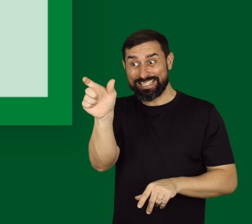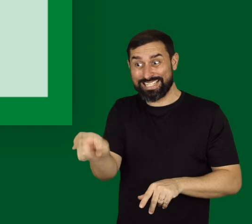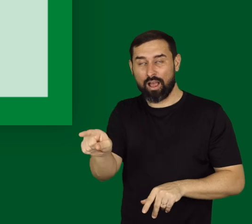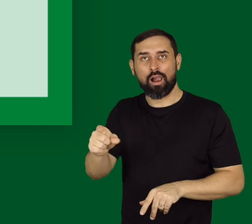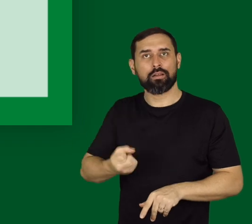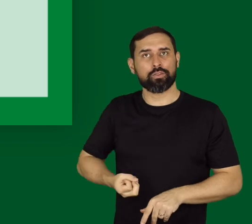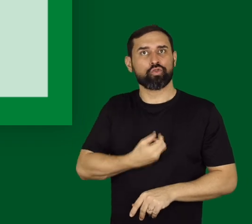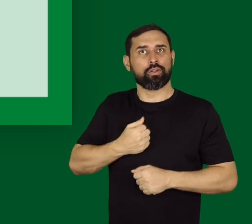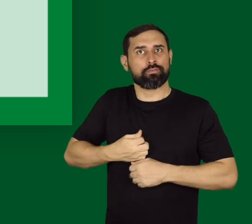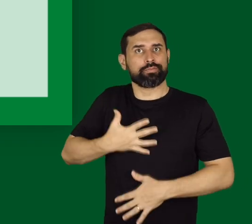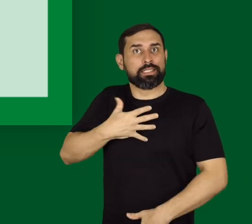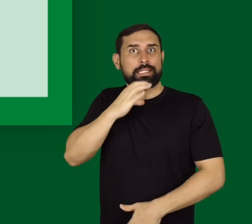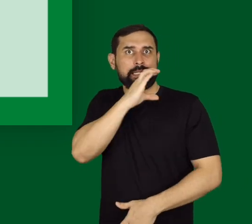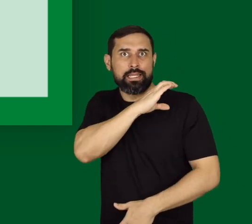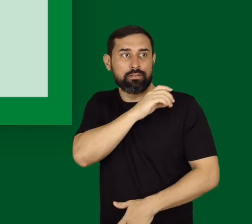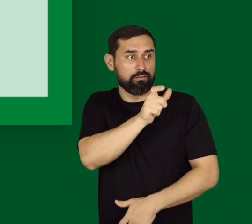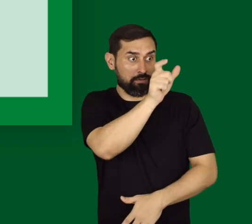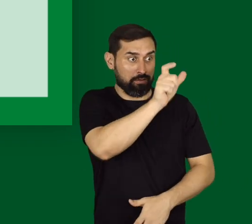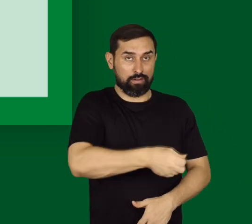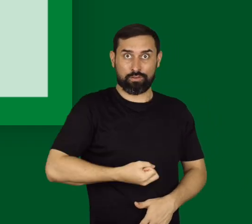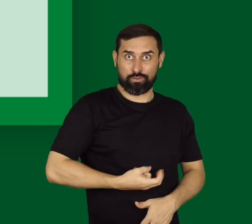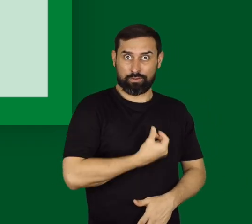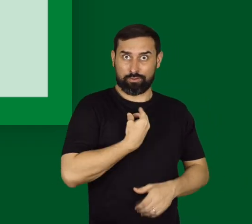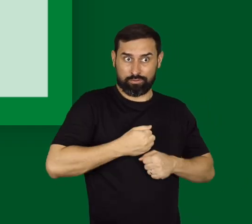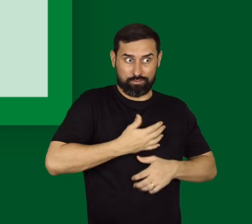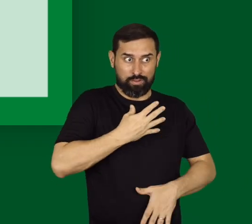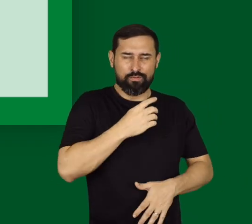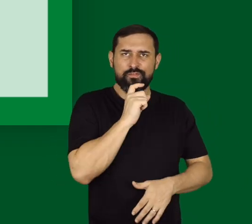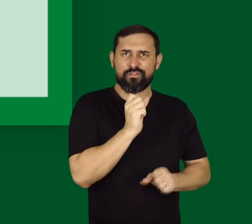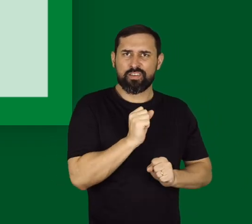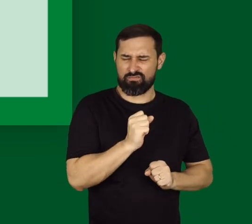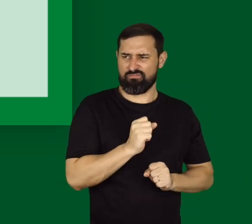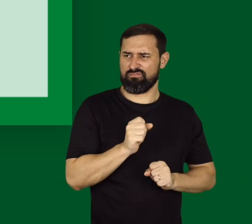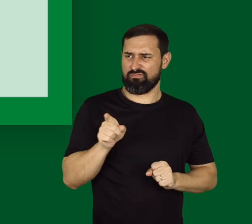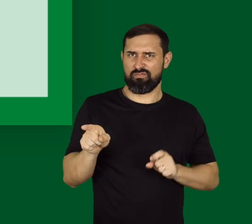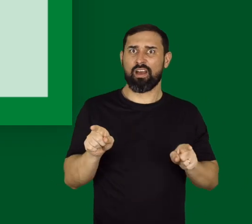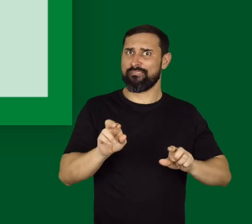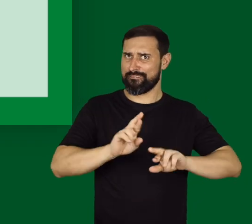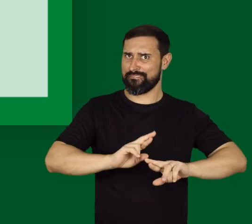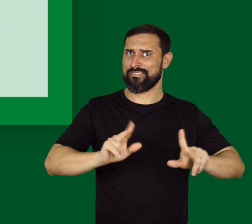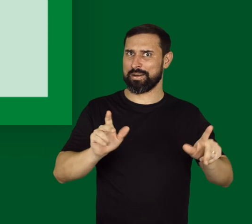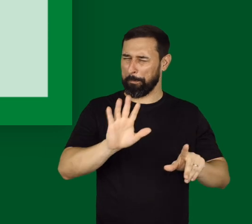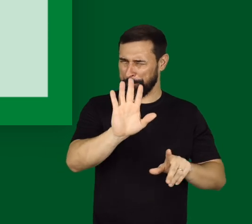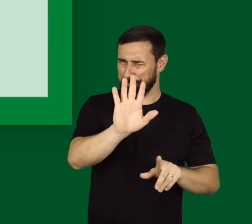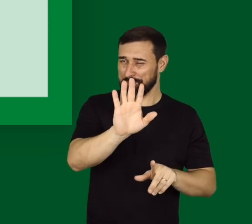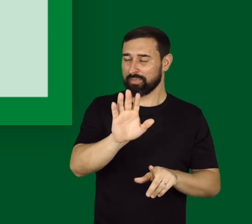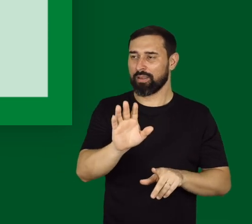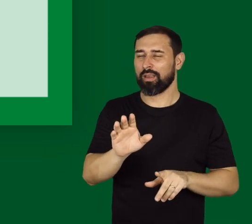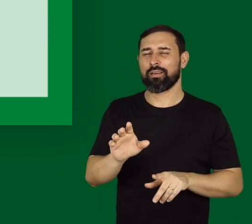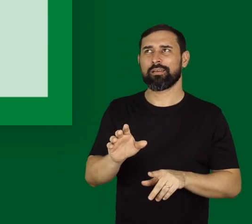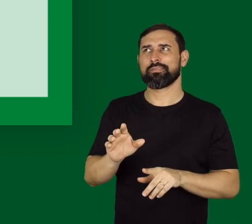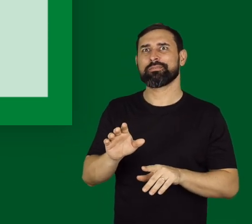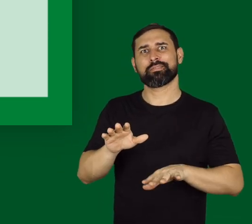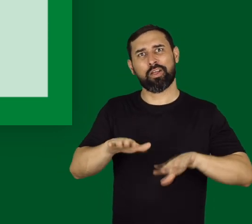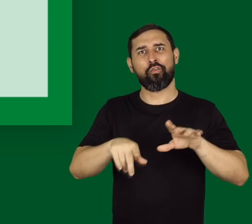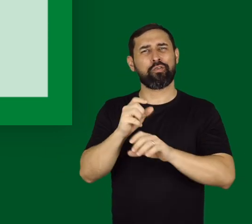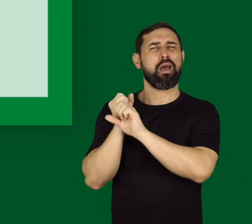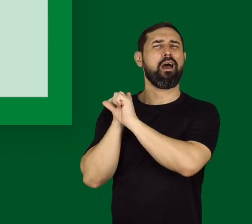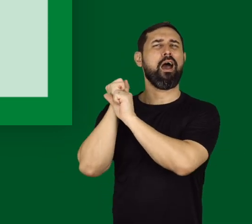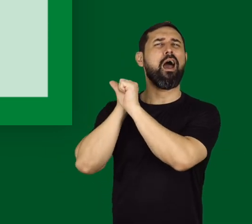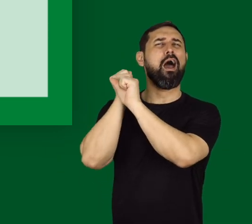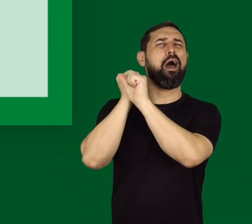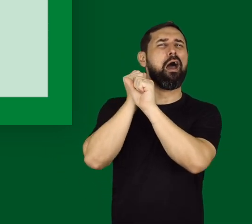quando a criança se apresenta com um choque quente ou com um choque frio. Lembrar que esse choque quente, nem todo